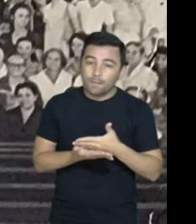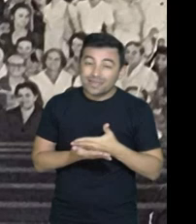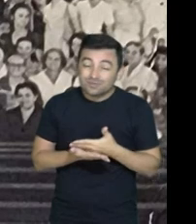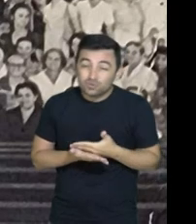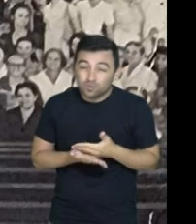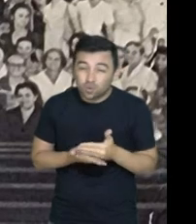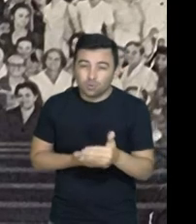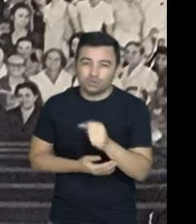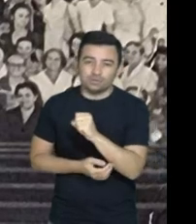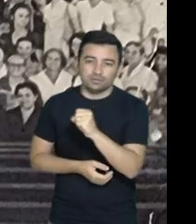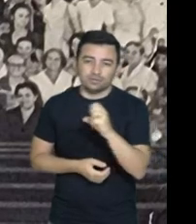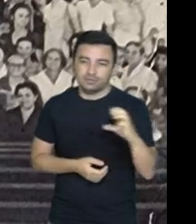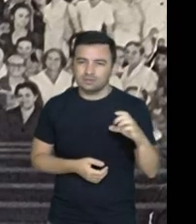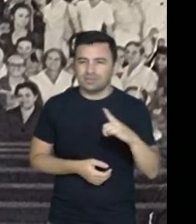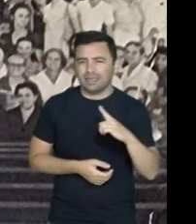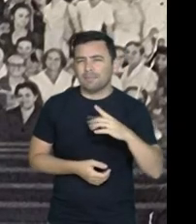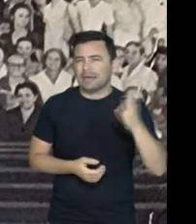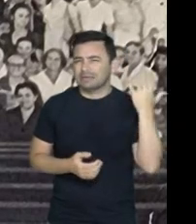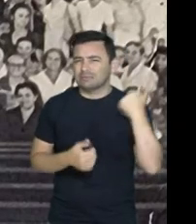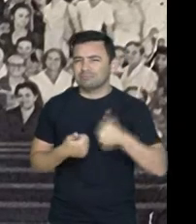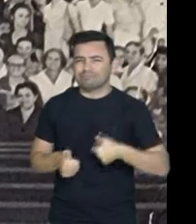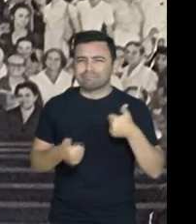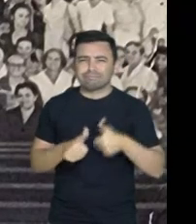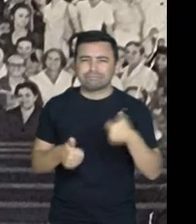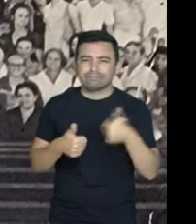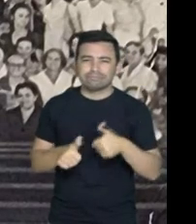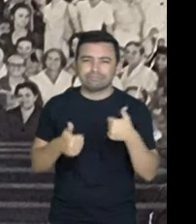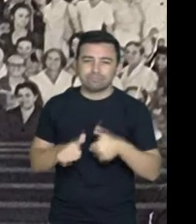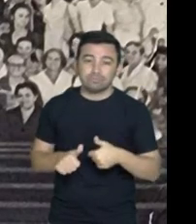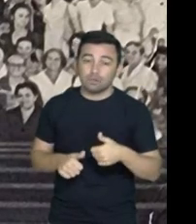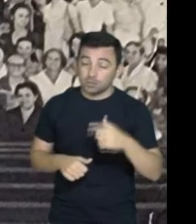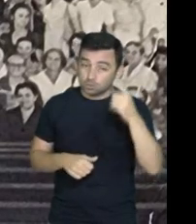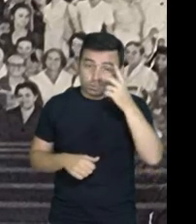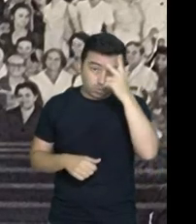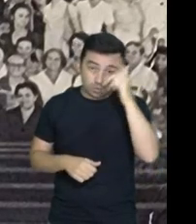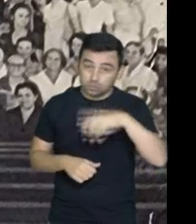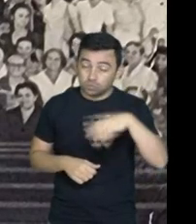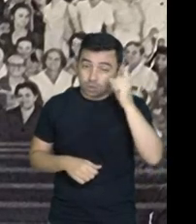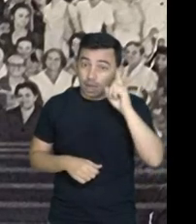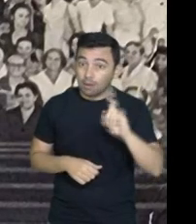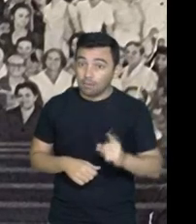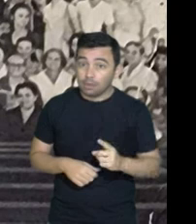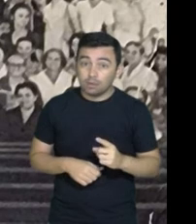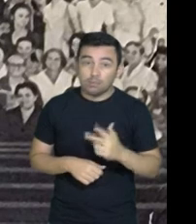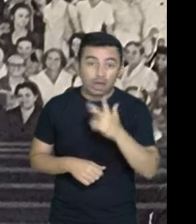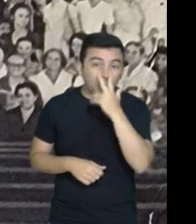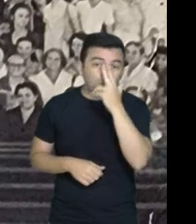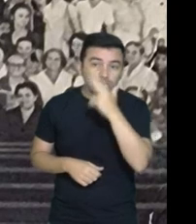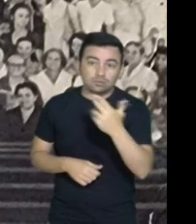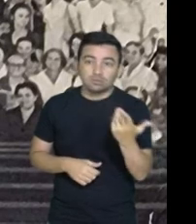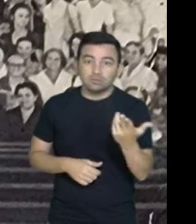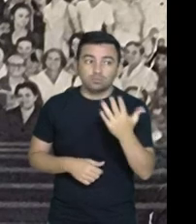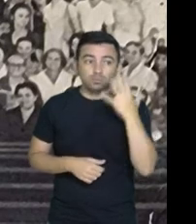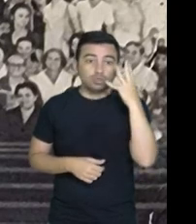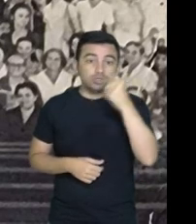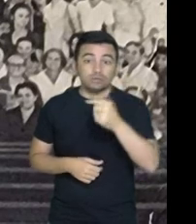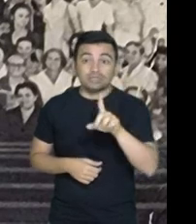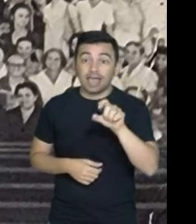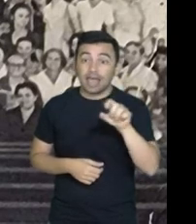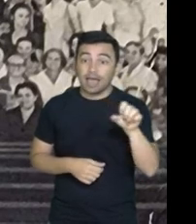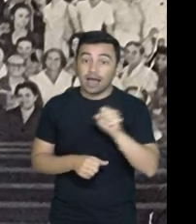naquela época havia muita perseguição muita gente não sabe mas era bonito a quase cem anos